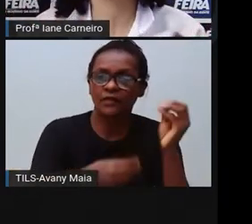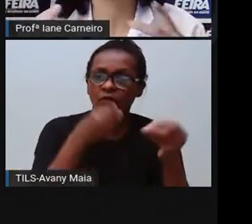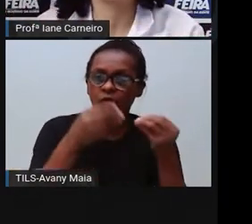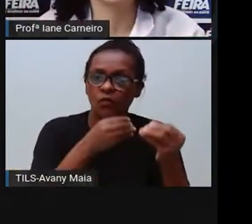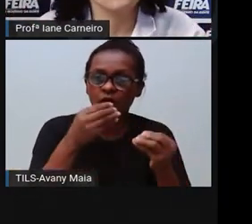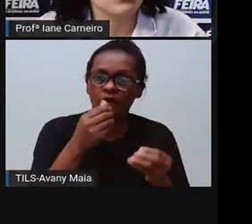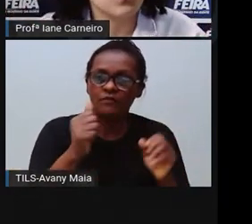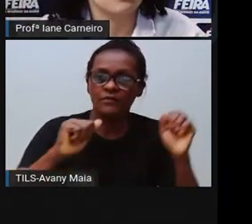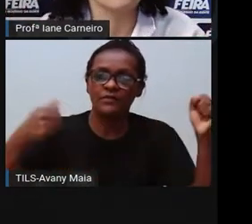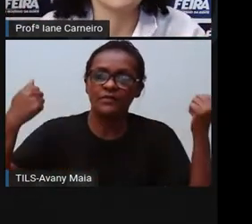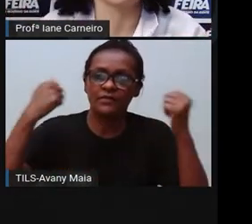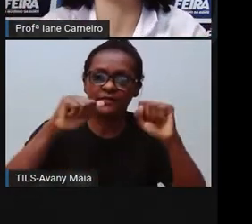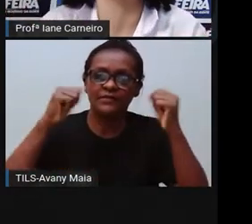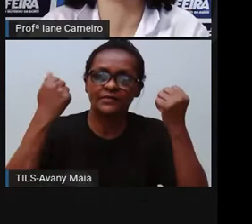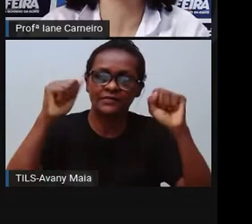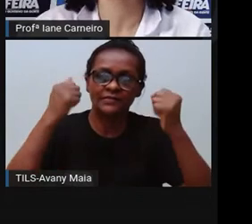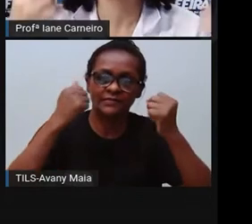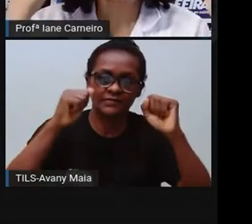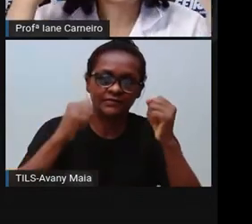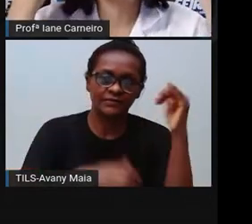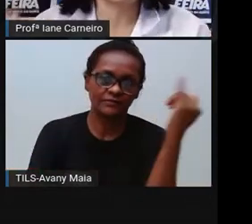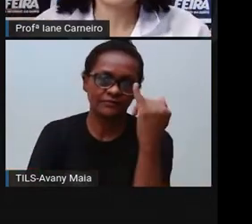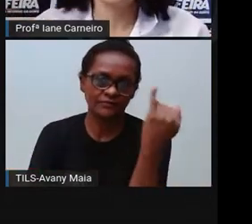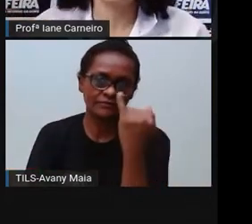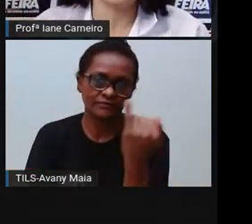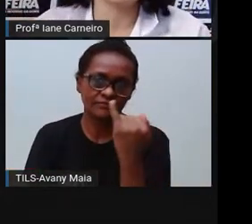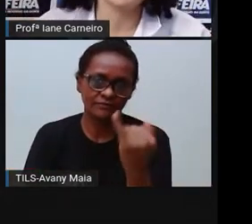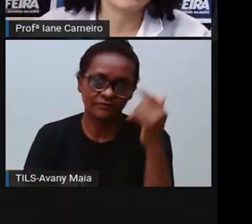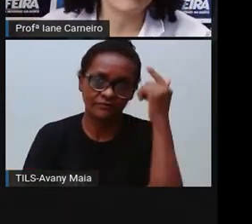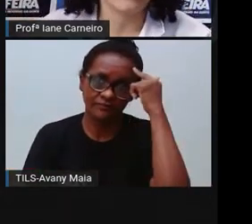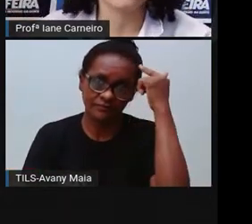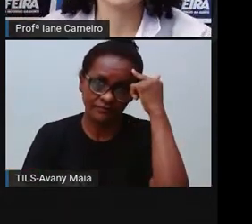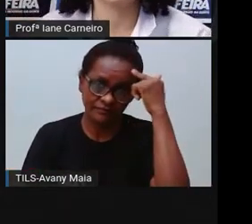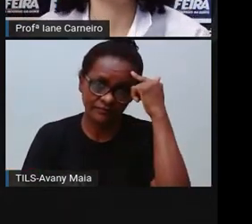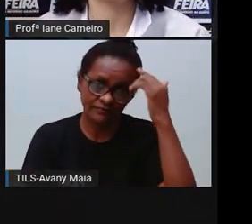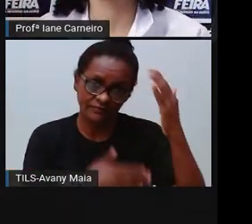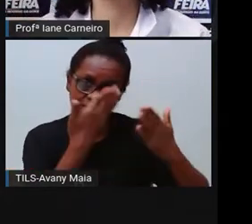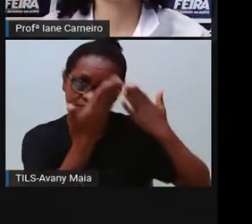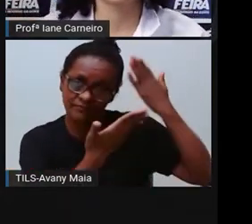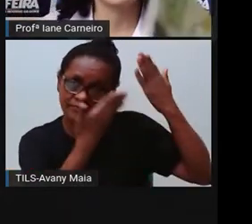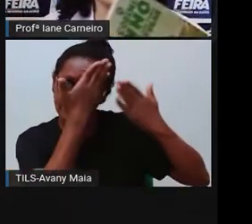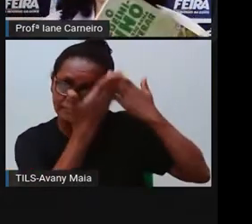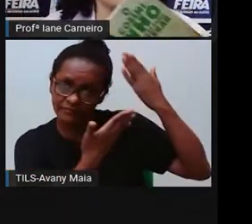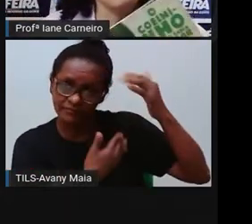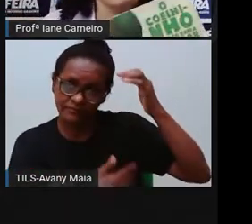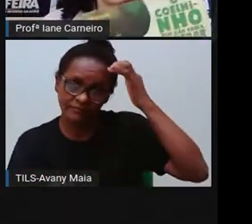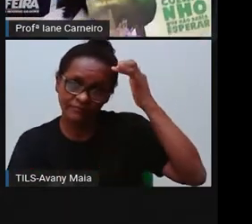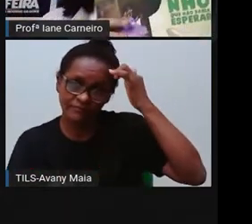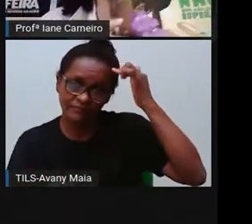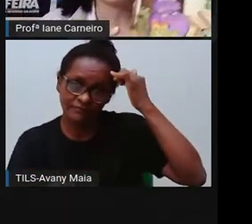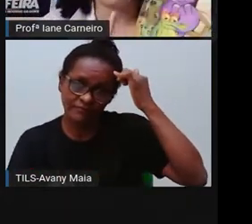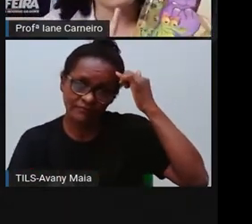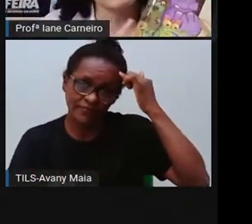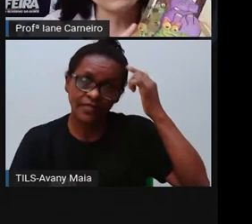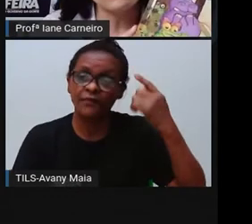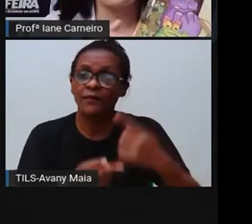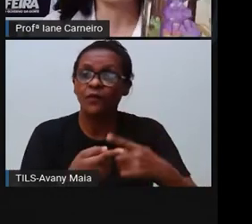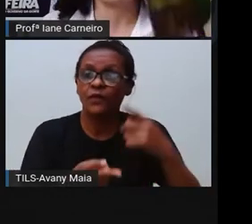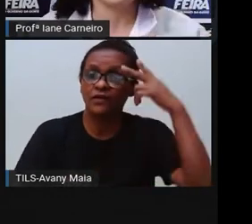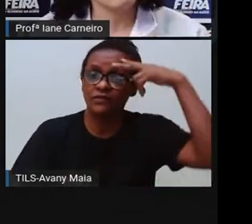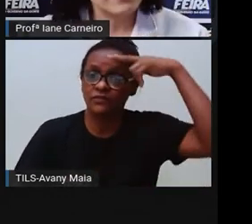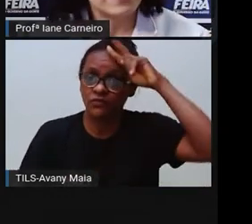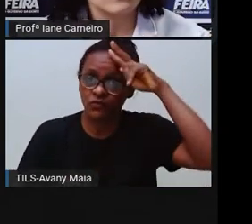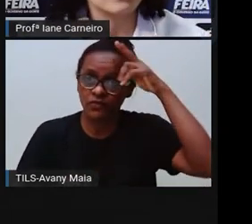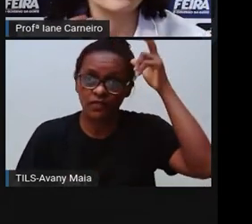remeter a esse cuidado com o corpo, realmente, né? E cuidar da mente. Por isso que a Pró trouxe a história do coelhinho, né? Porque é importante a